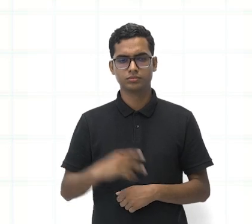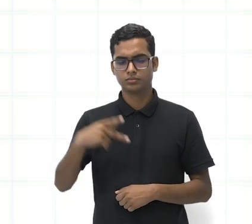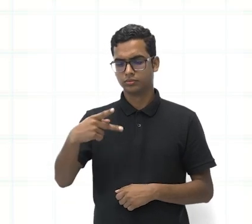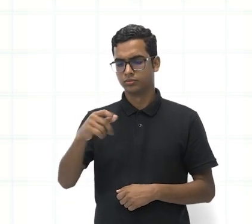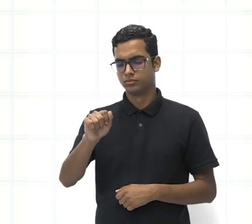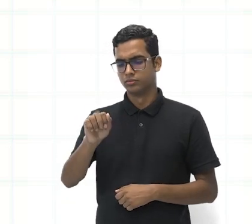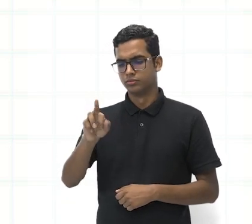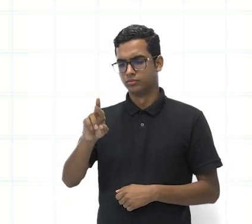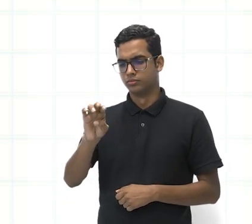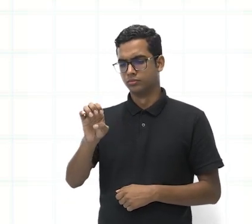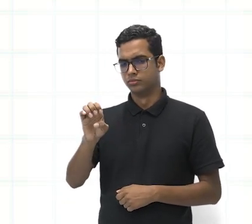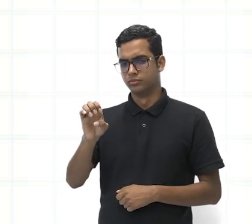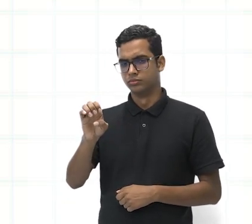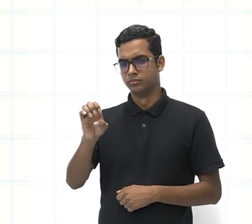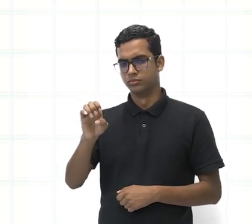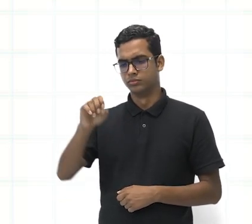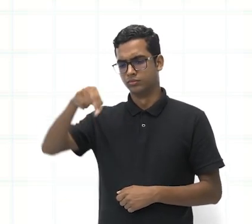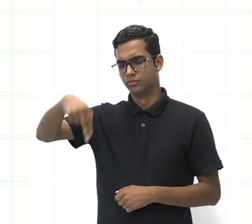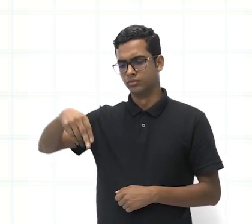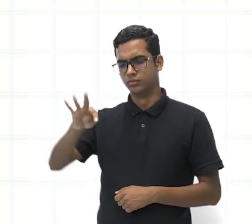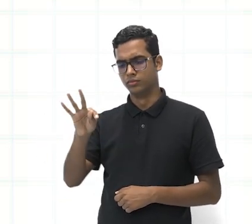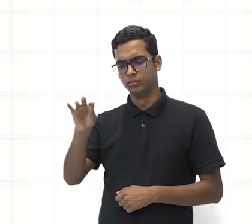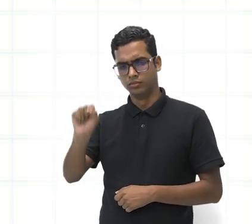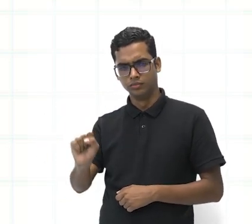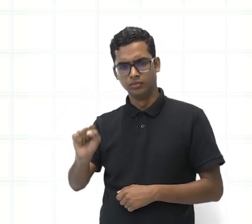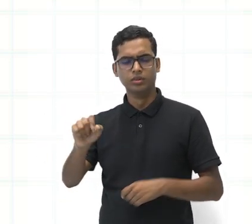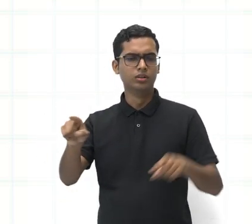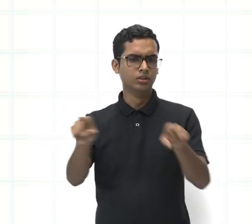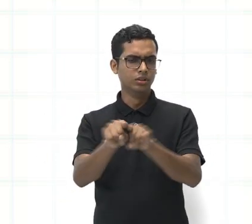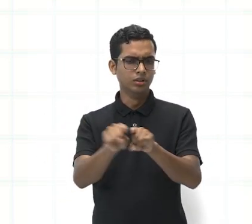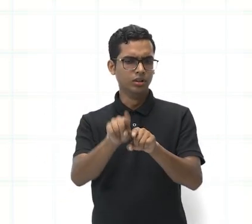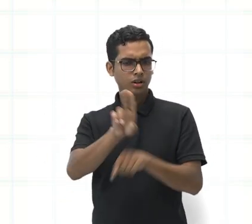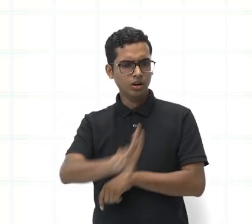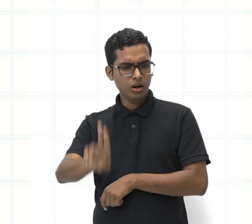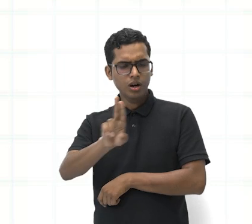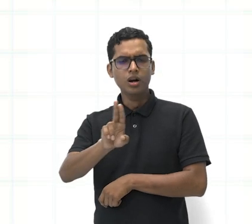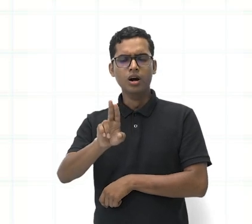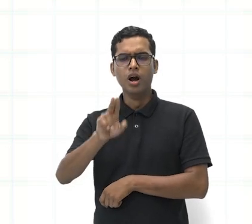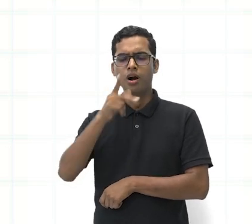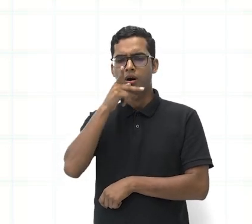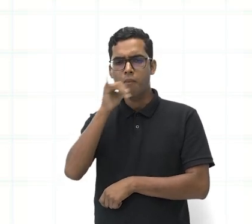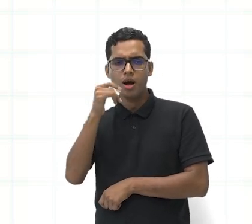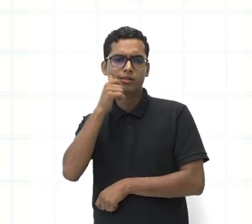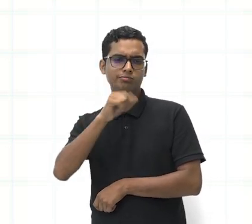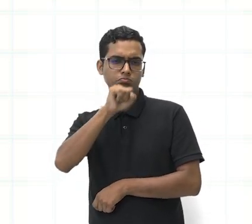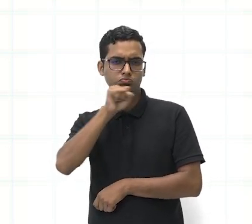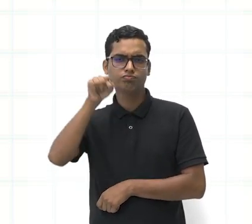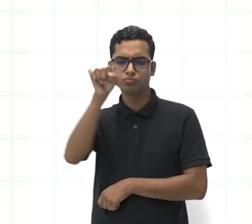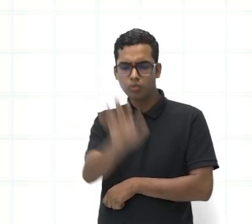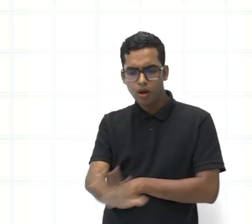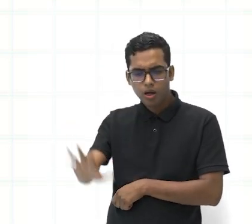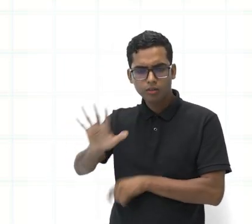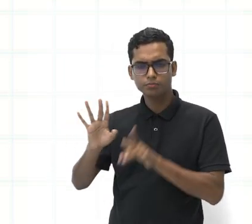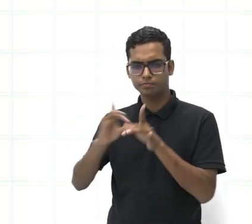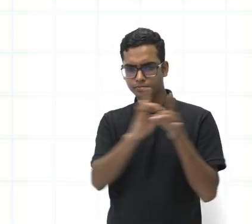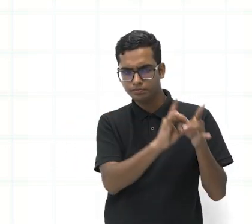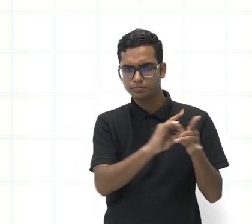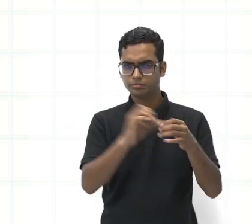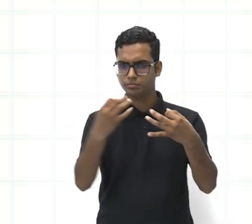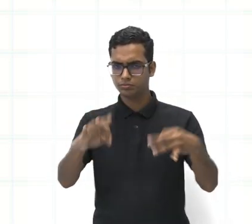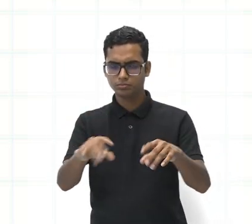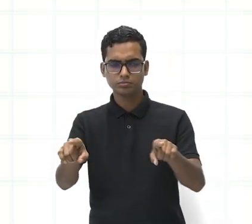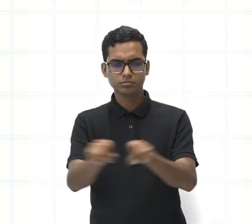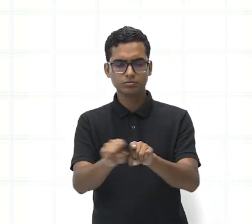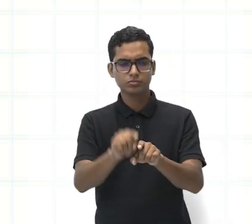então, é utilizado para pais, né, de modo geral. Parents, pais, quando eu não defino se é